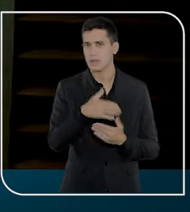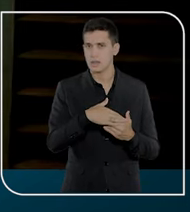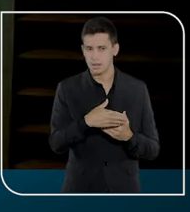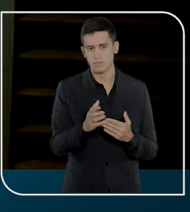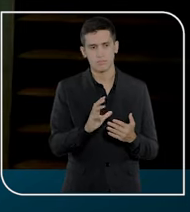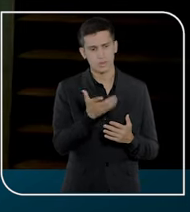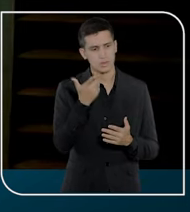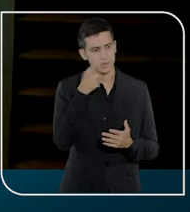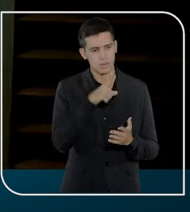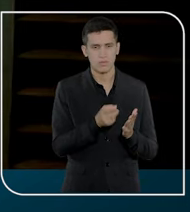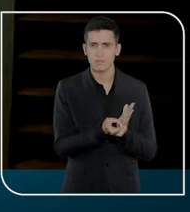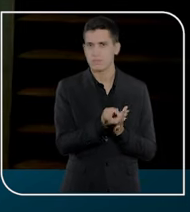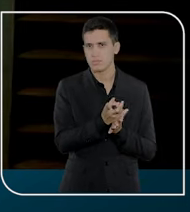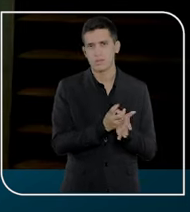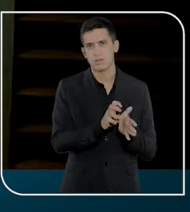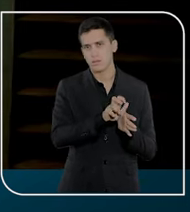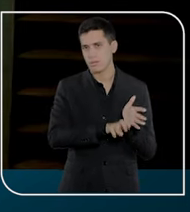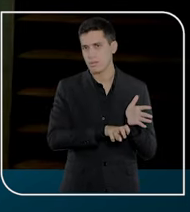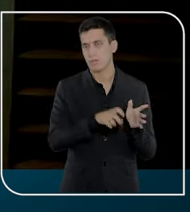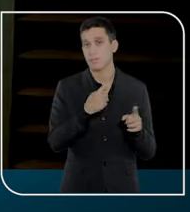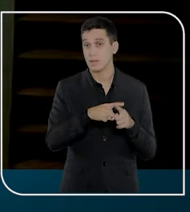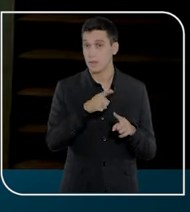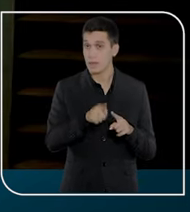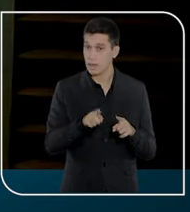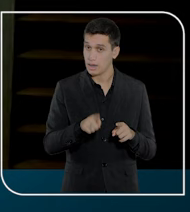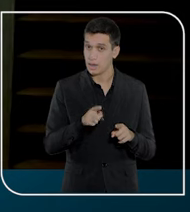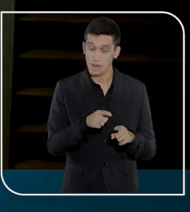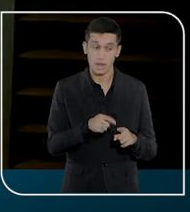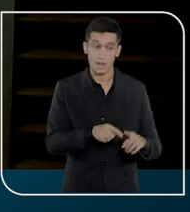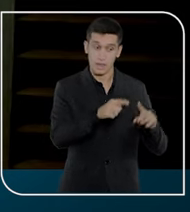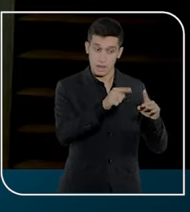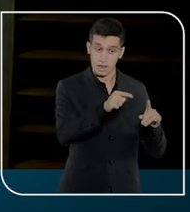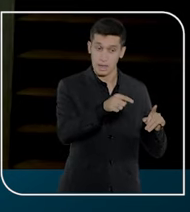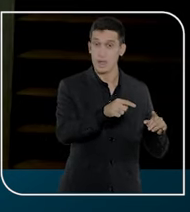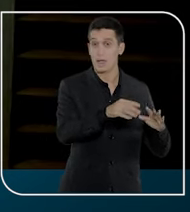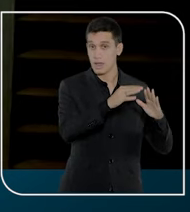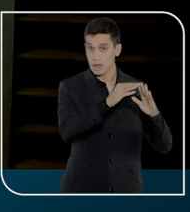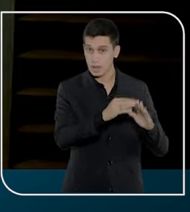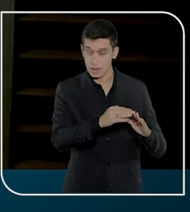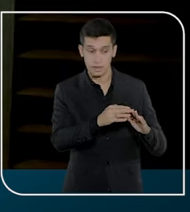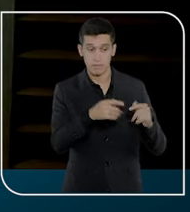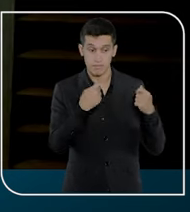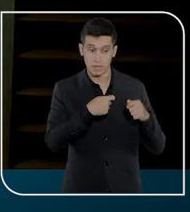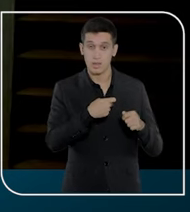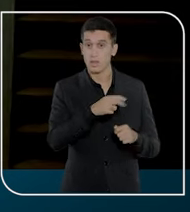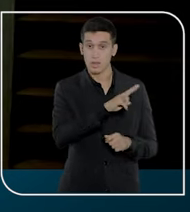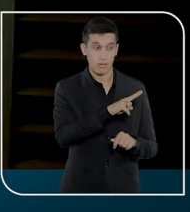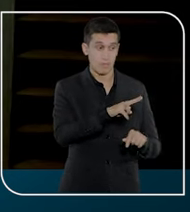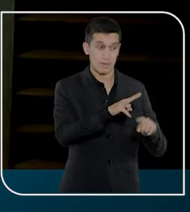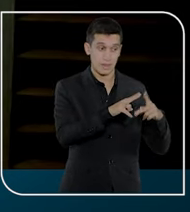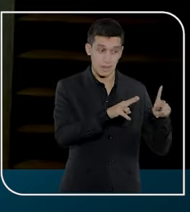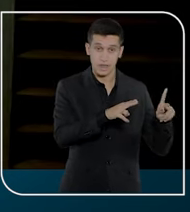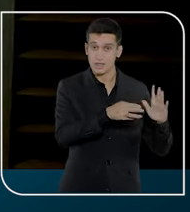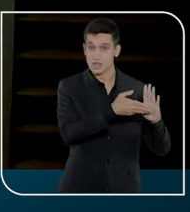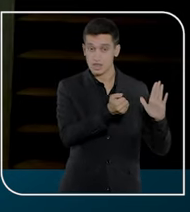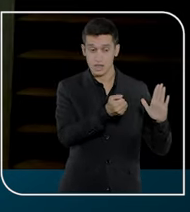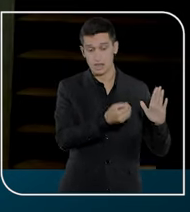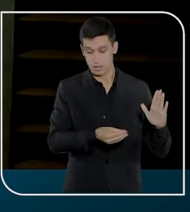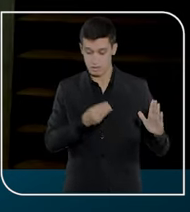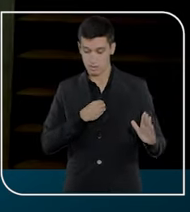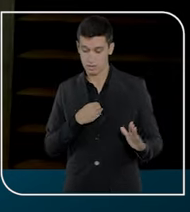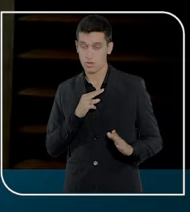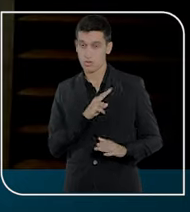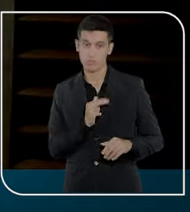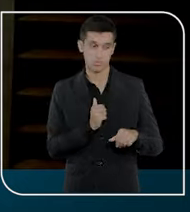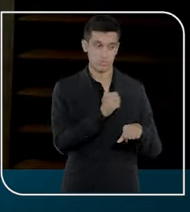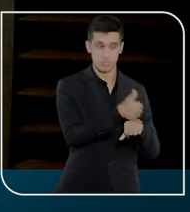tributária, né? Porque é uma transferência de propriedade a título oneroso, nem sempre consensual, né? A parte pode